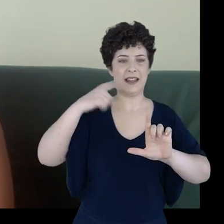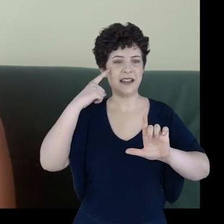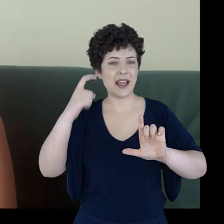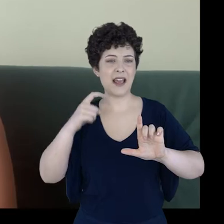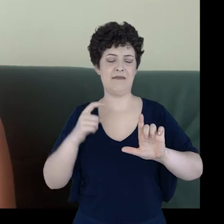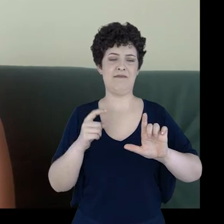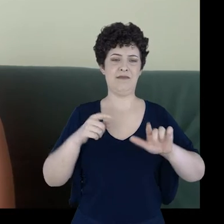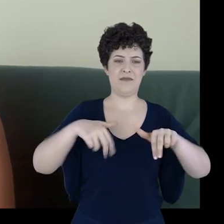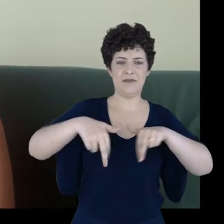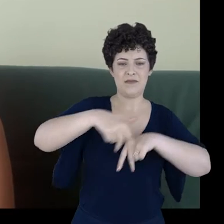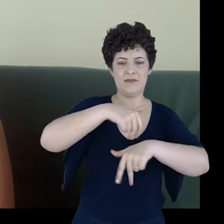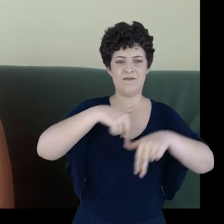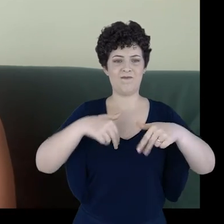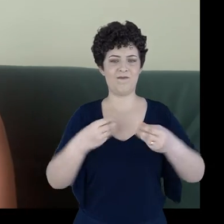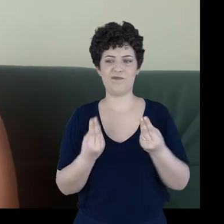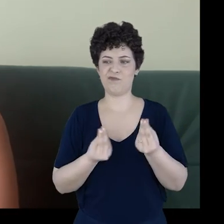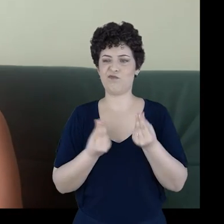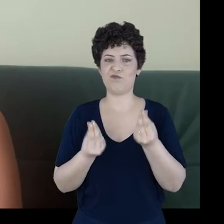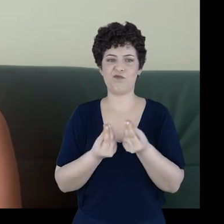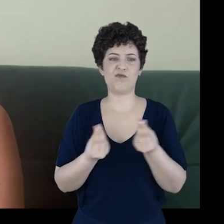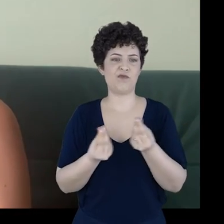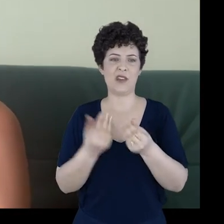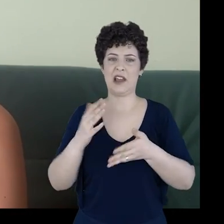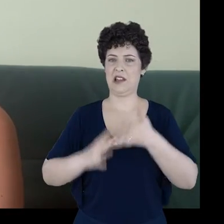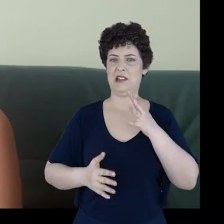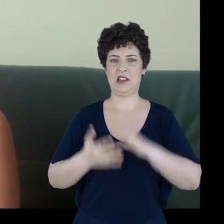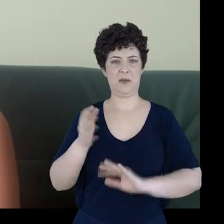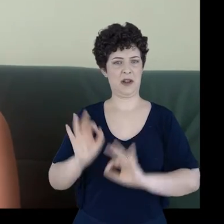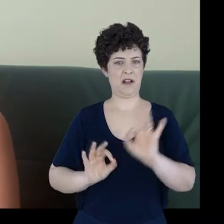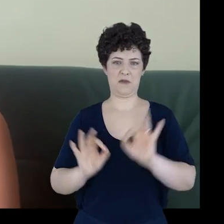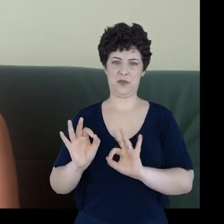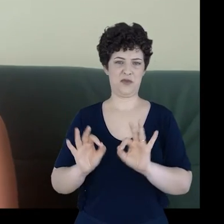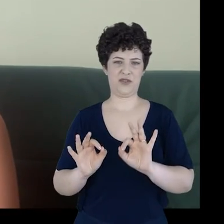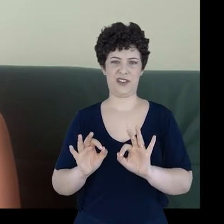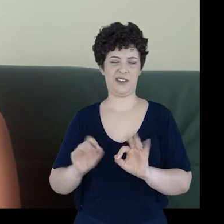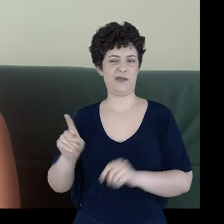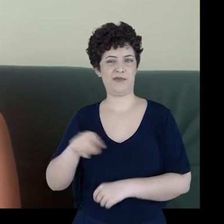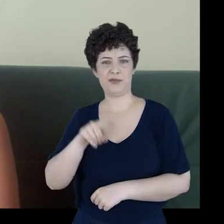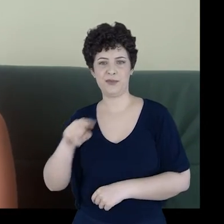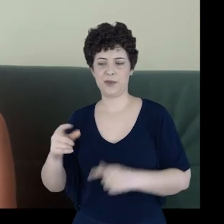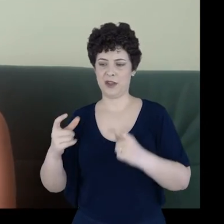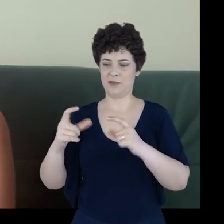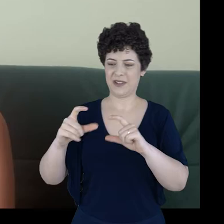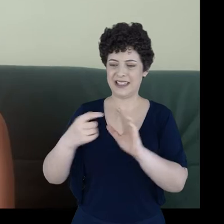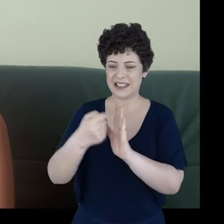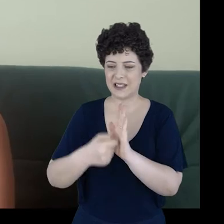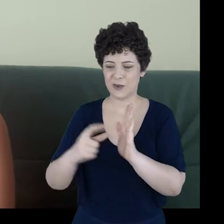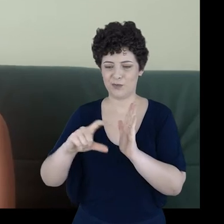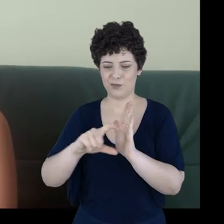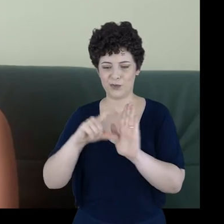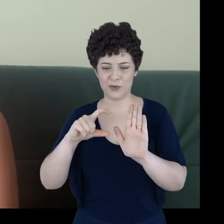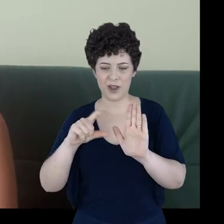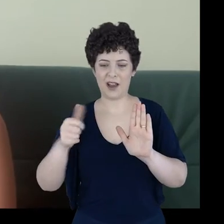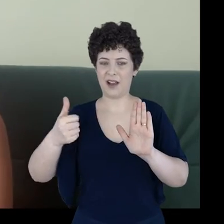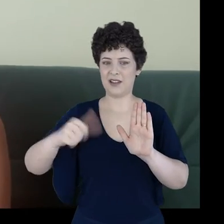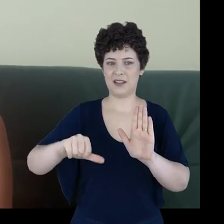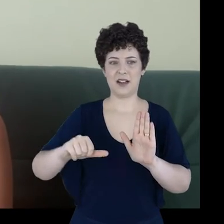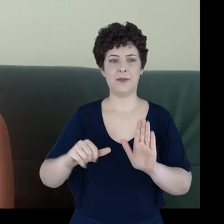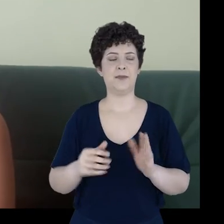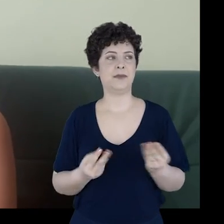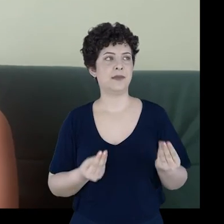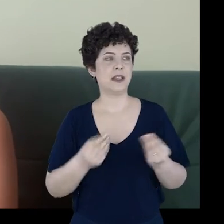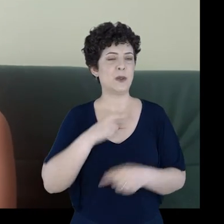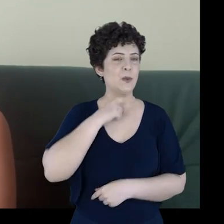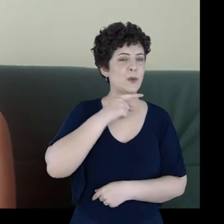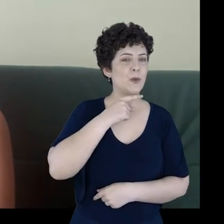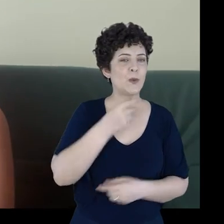ideias... que simplesmente não contribuíam com o andar do nosso projeto. Estudante. Essa é uma questão que sempre se fez